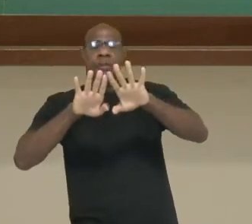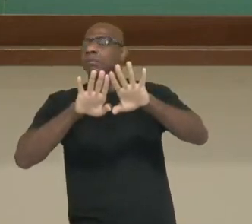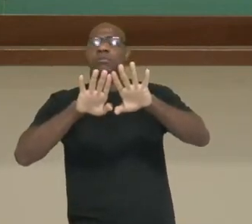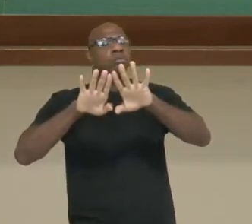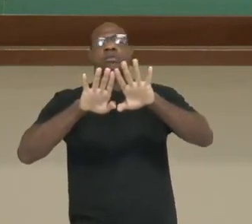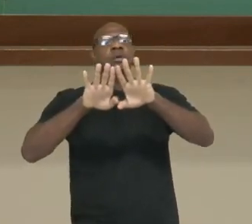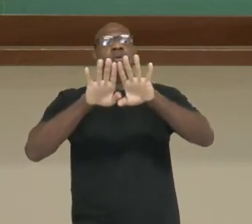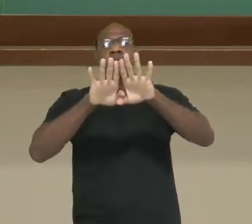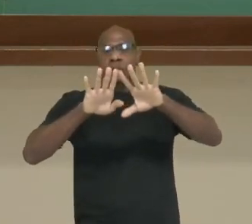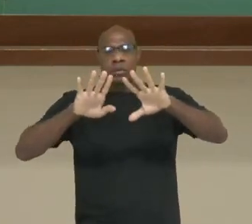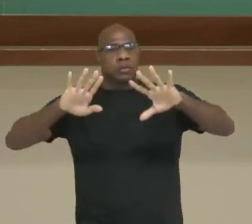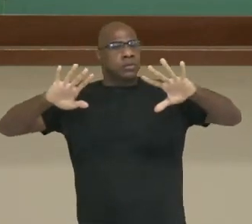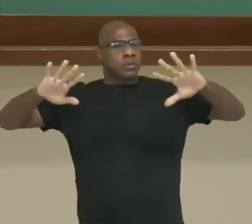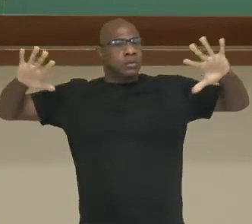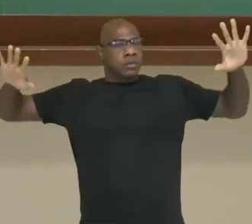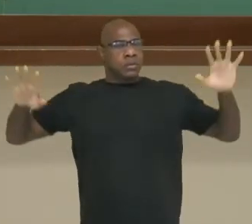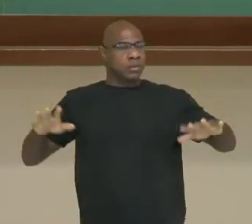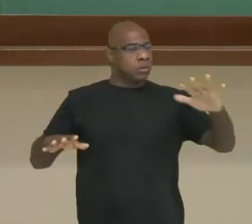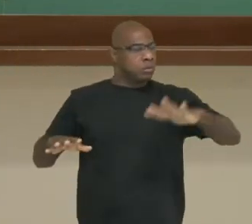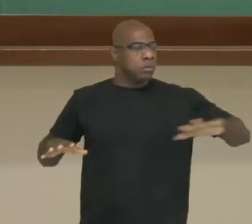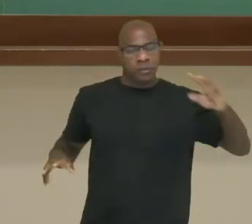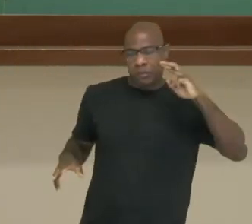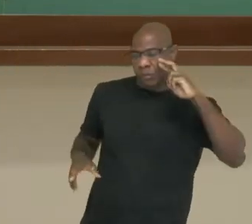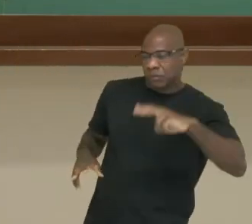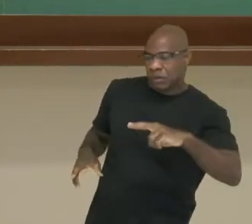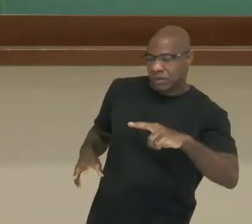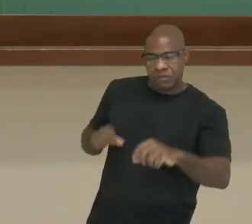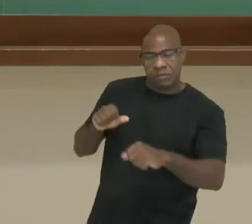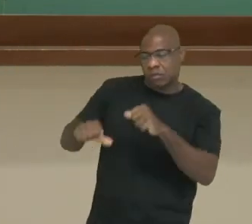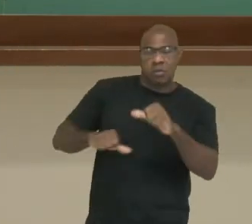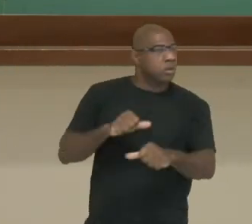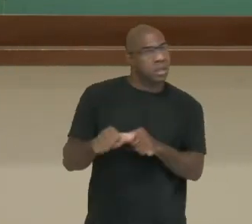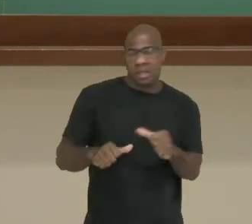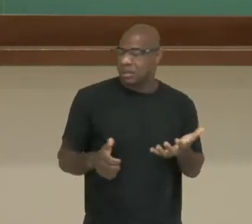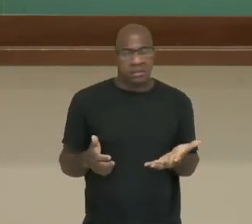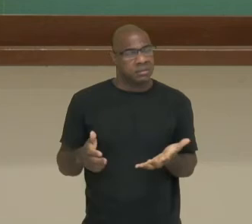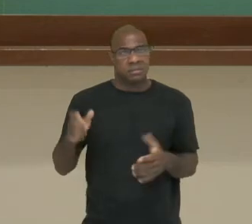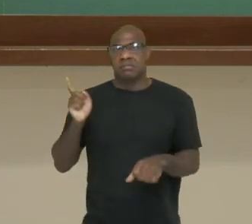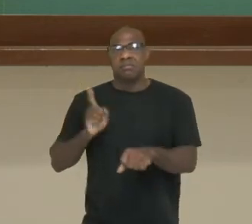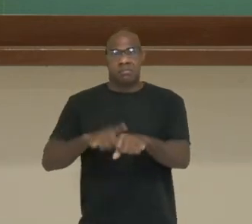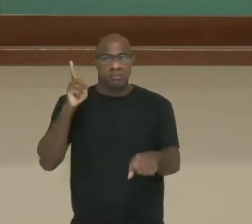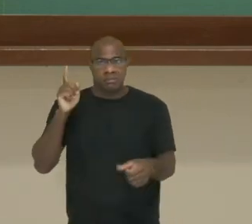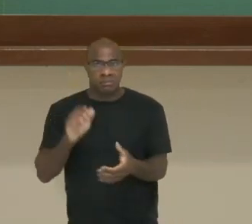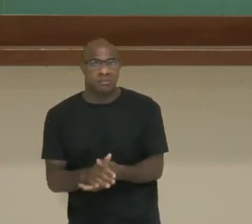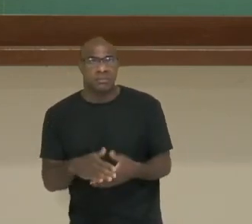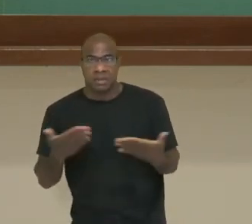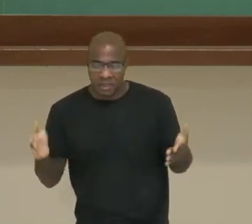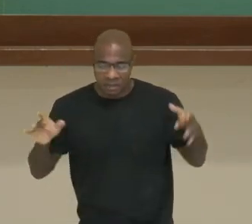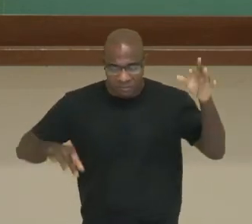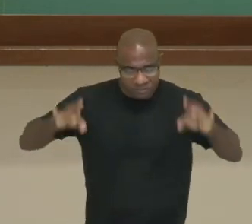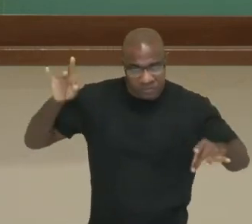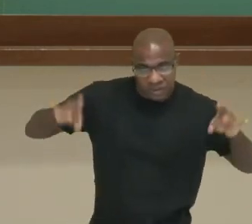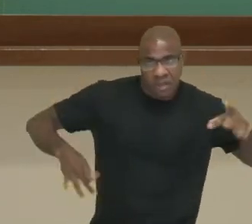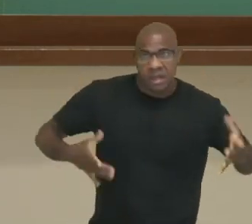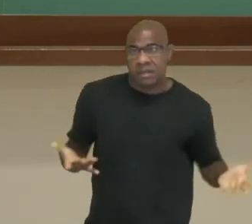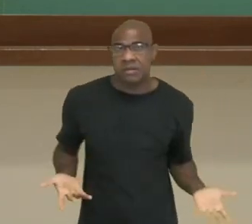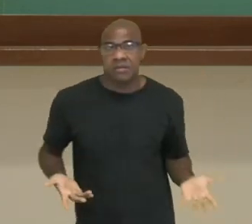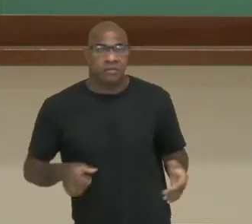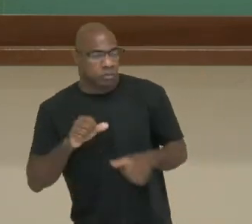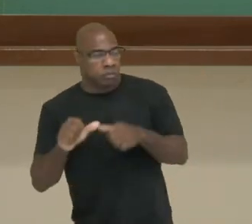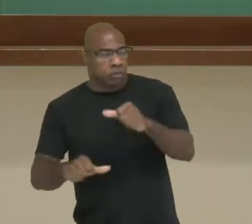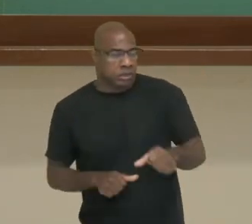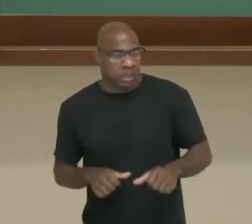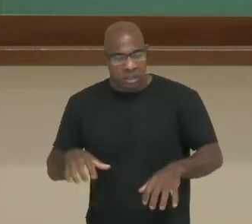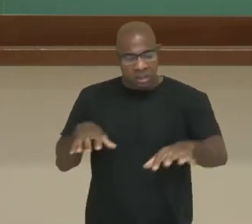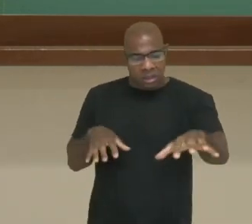na vista do público ali, vai se trocando esse ambiente onde a cena acontece. Isso é teatro, vamos mudar o cenário,